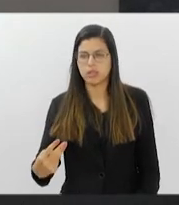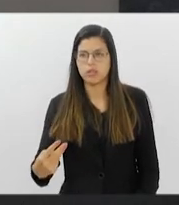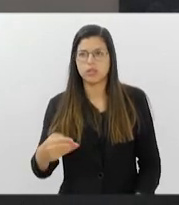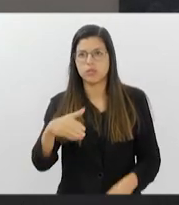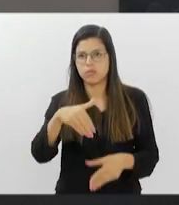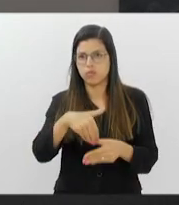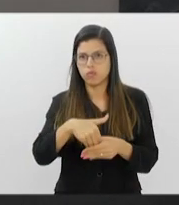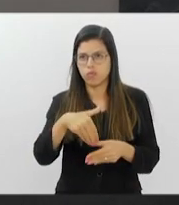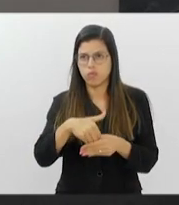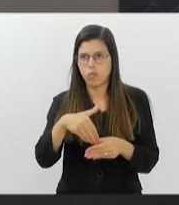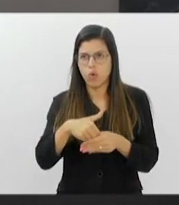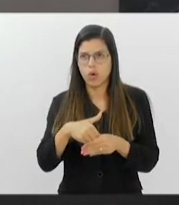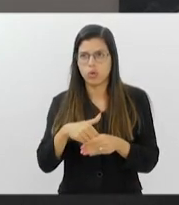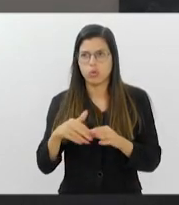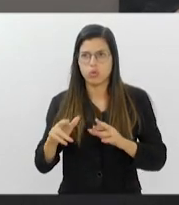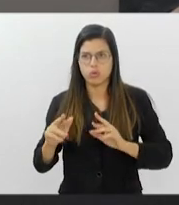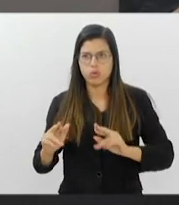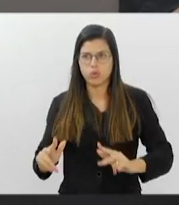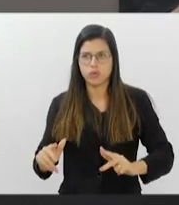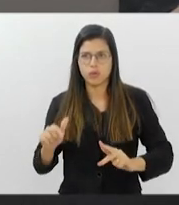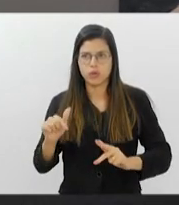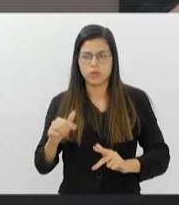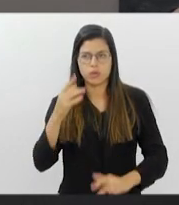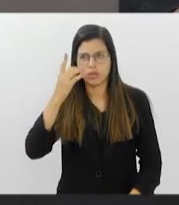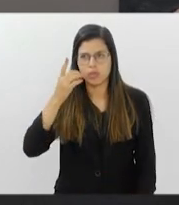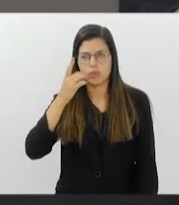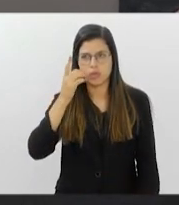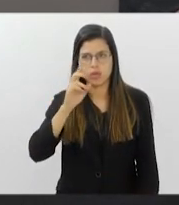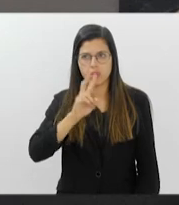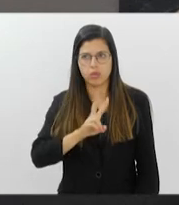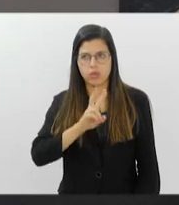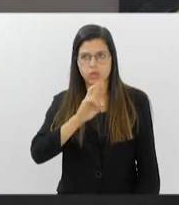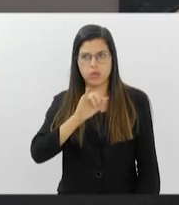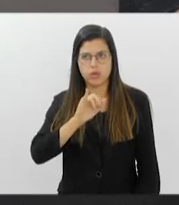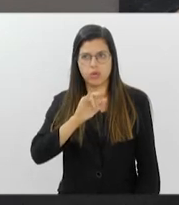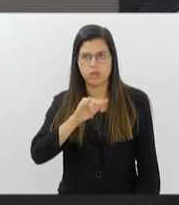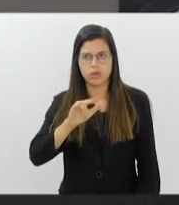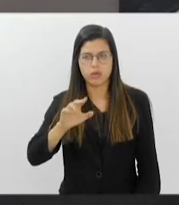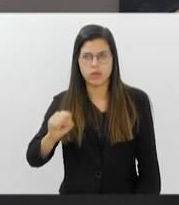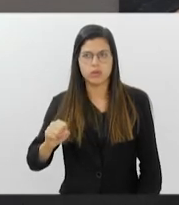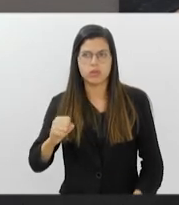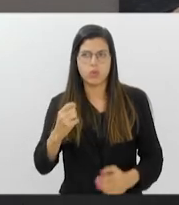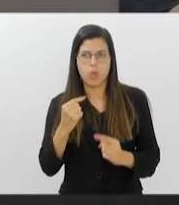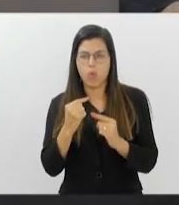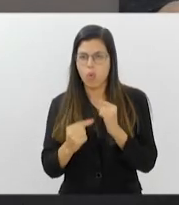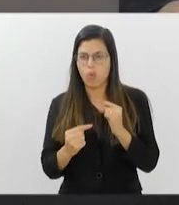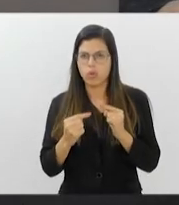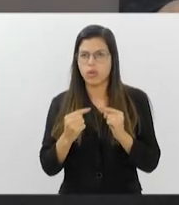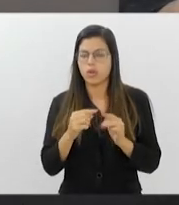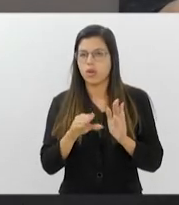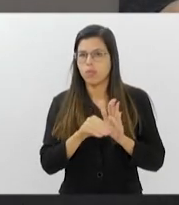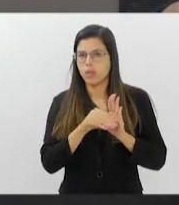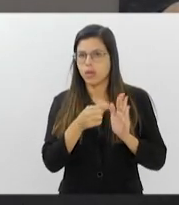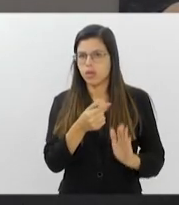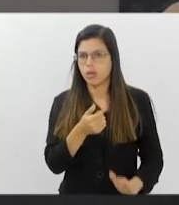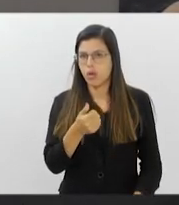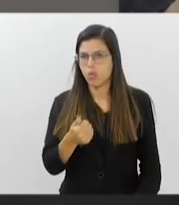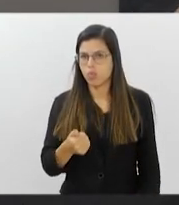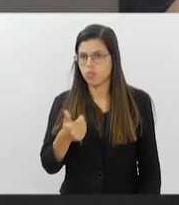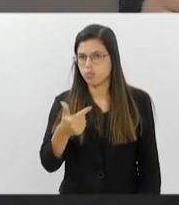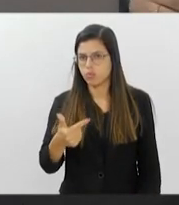voto divergente do deputado Cozzolino, para ser contrário às emendas 1, 2, 3 e 4. Pode